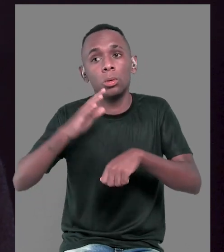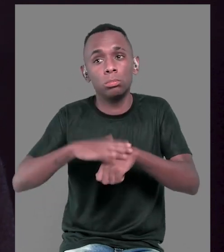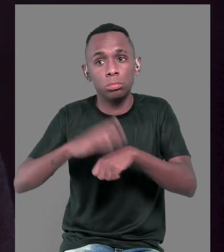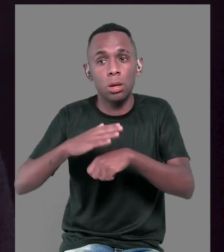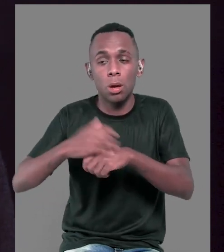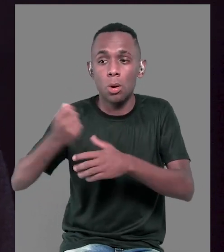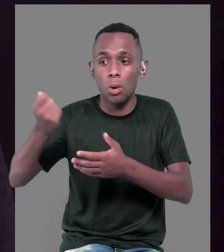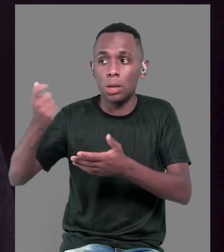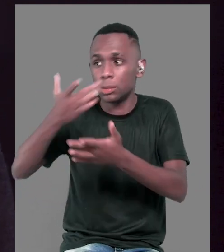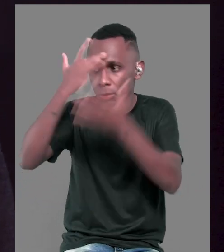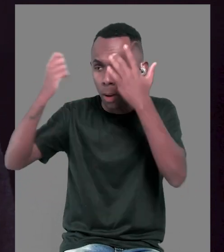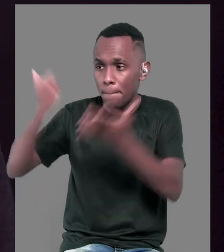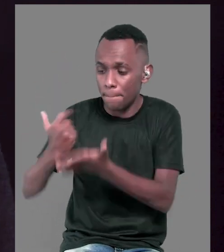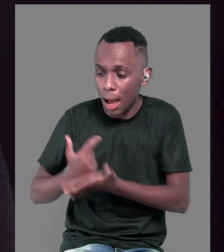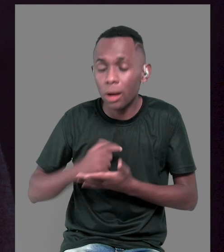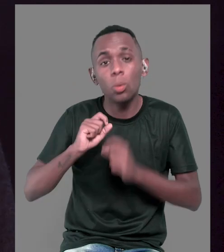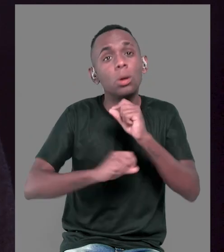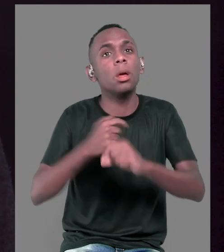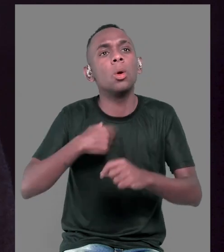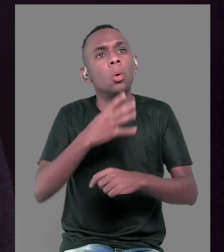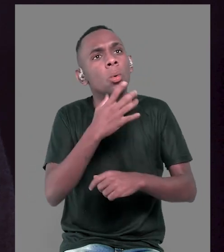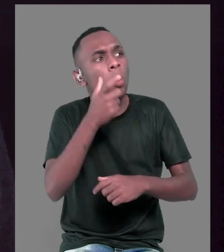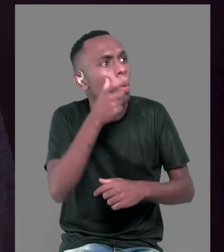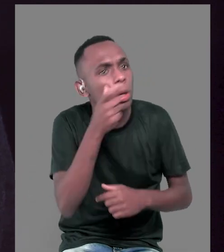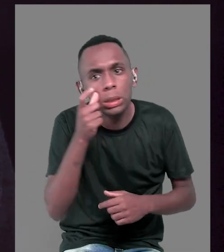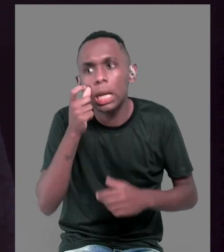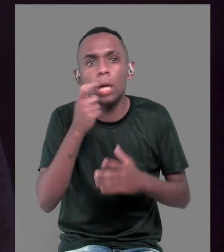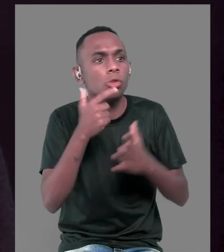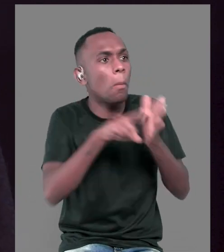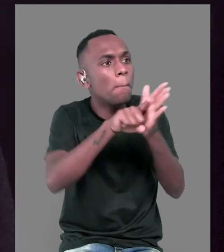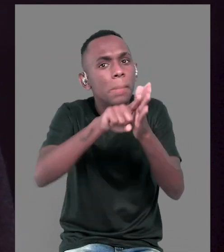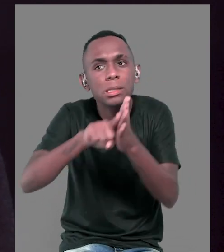própria curiosidade e vou atrás das coisas. E adoro isso,